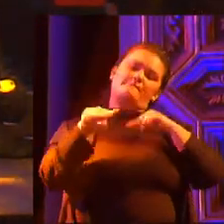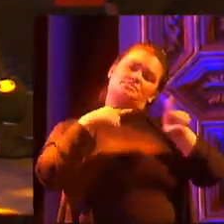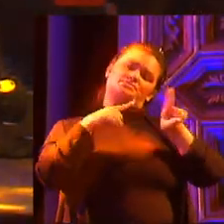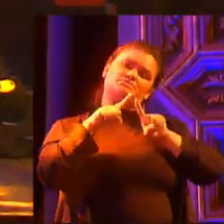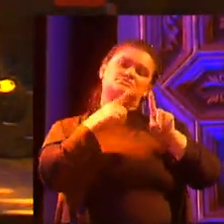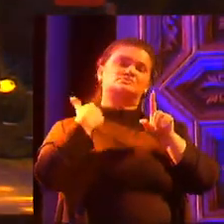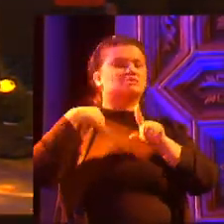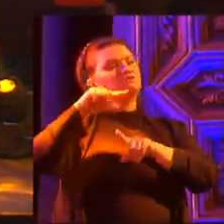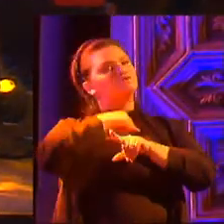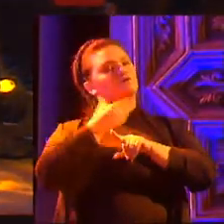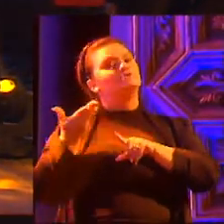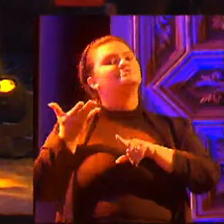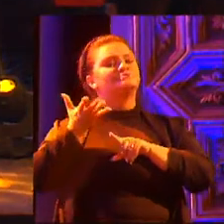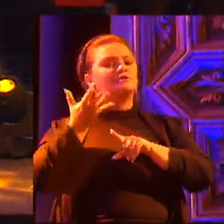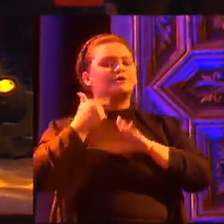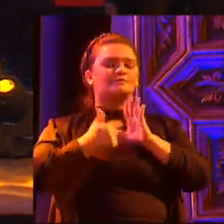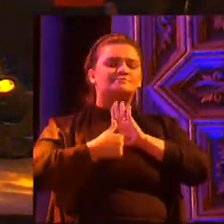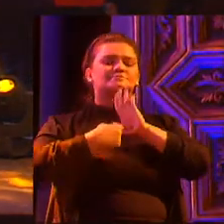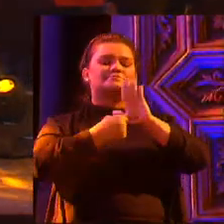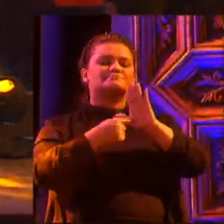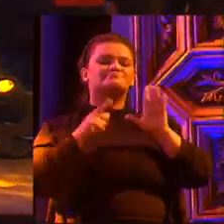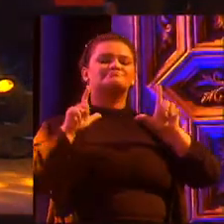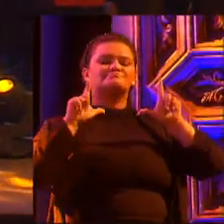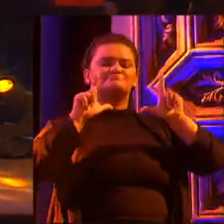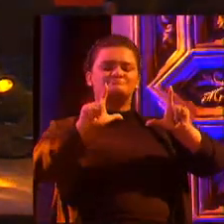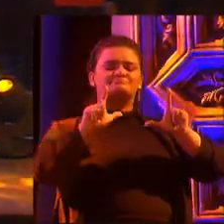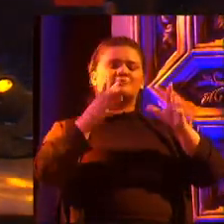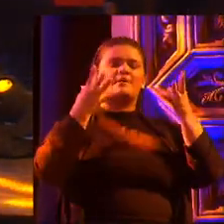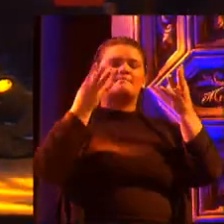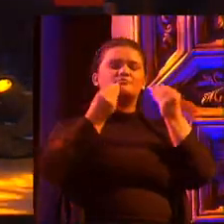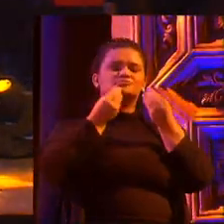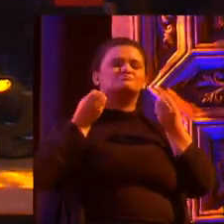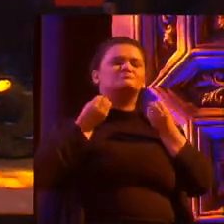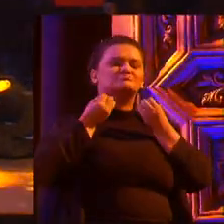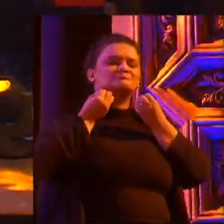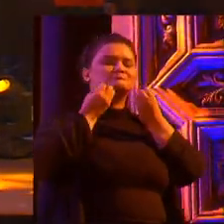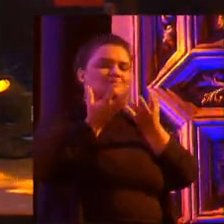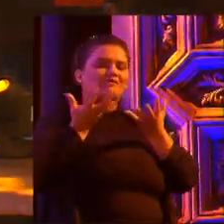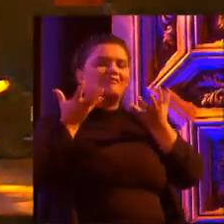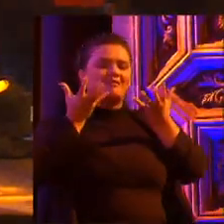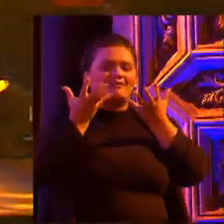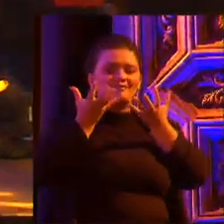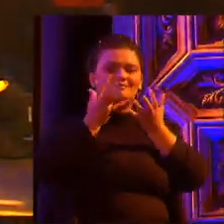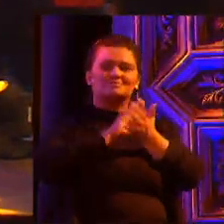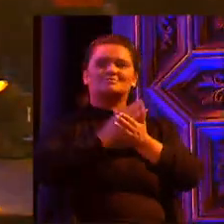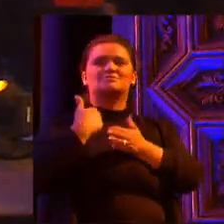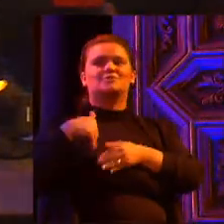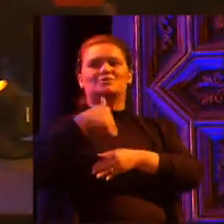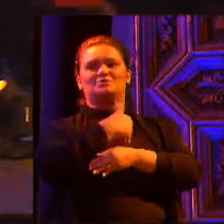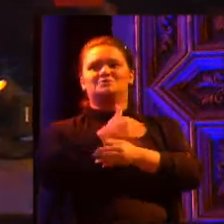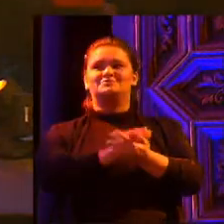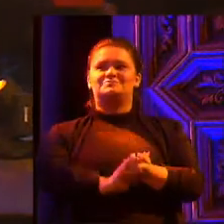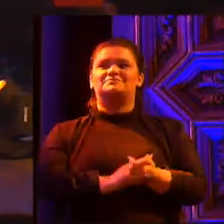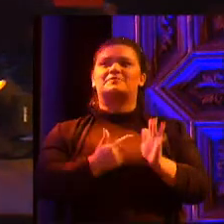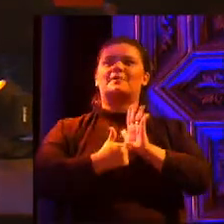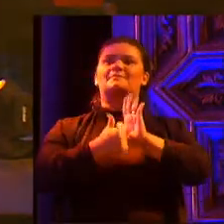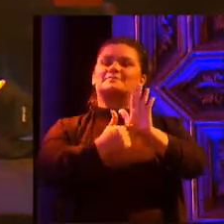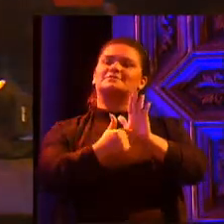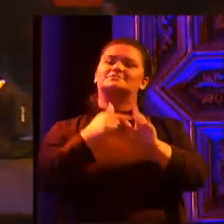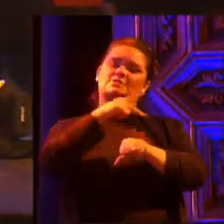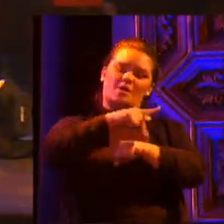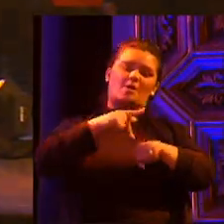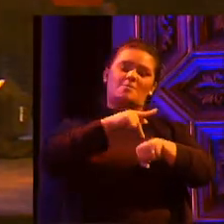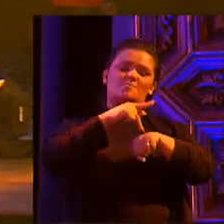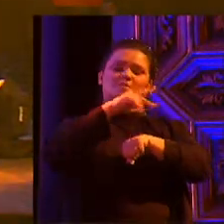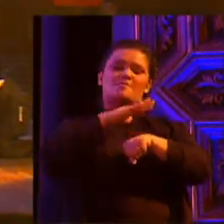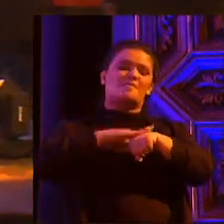a gente veio apresentar uma categoria muito bem quista e muito bem querida por nós. Vamos apresentar o prêmio